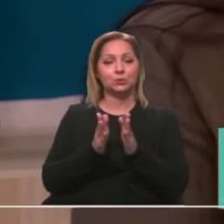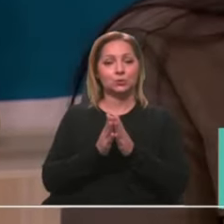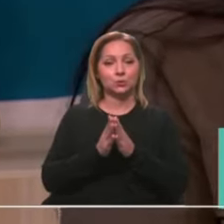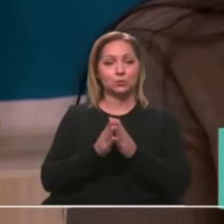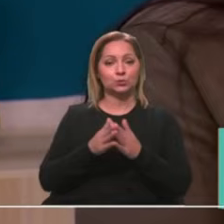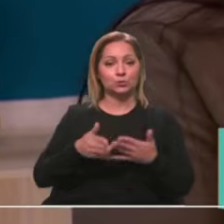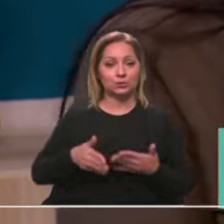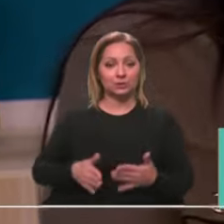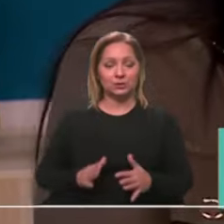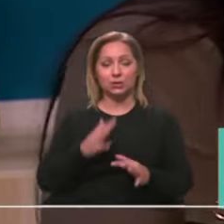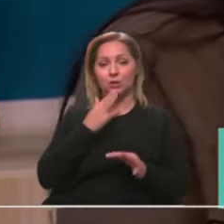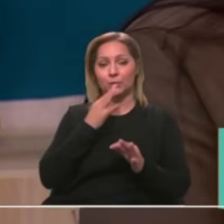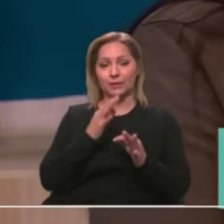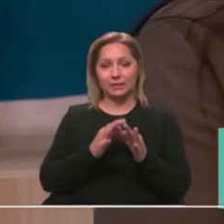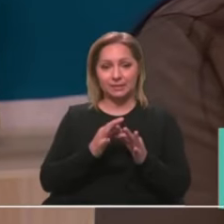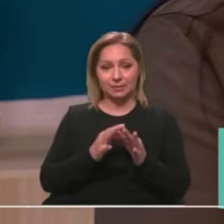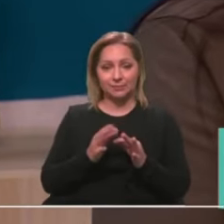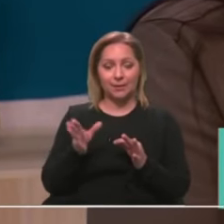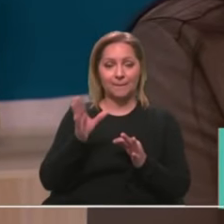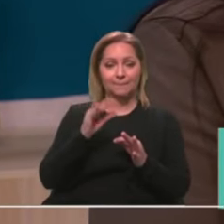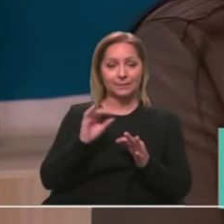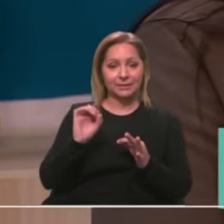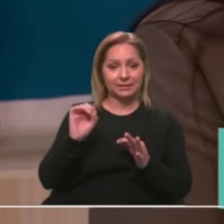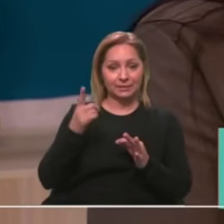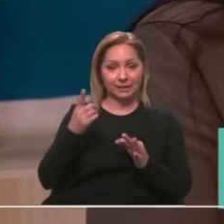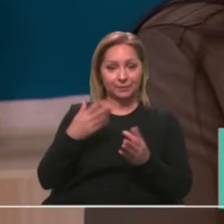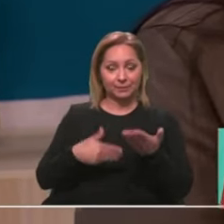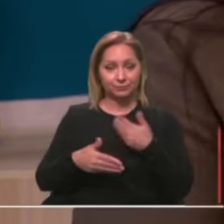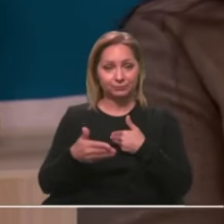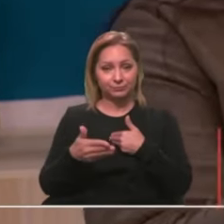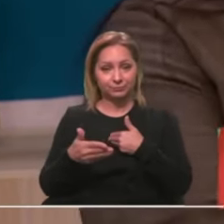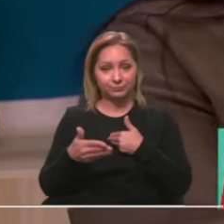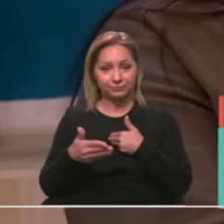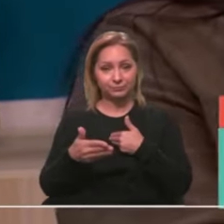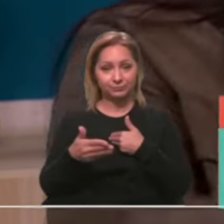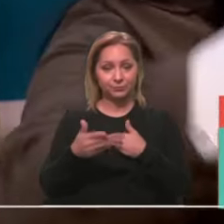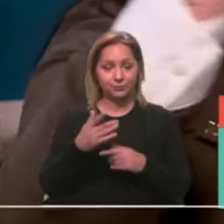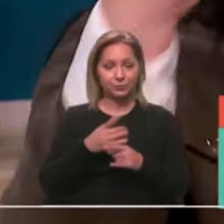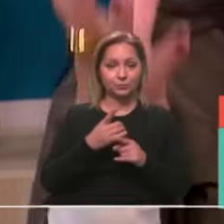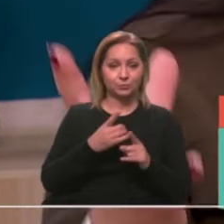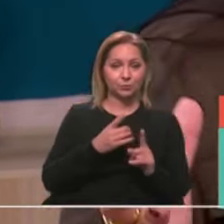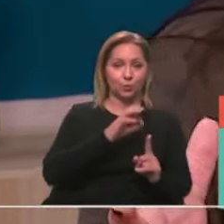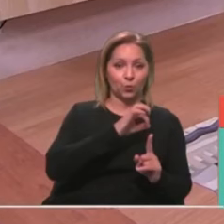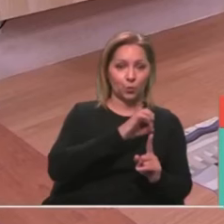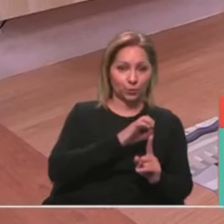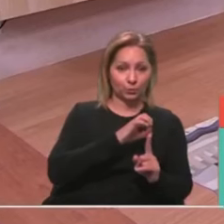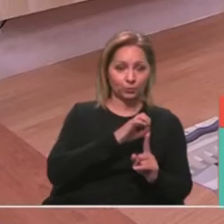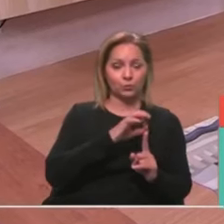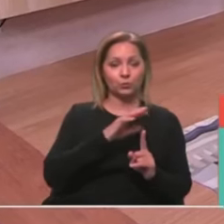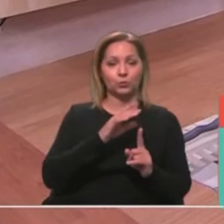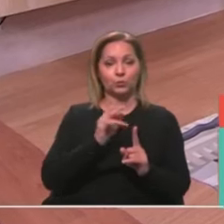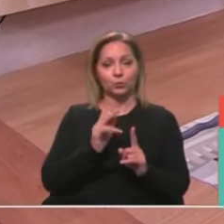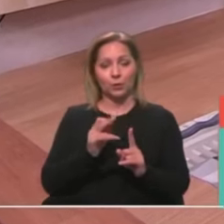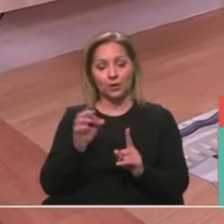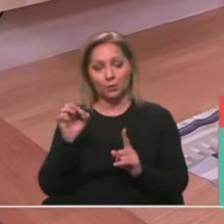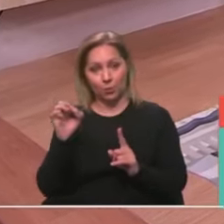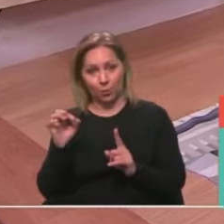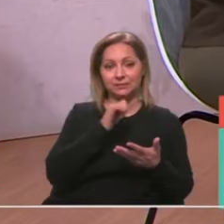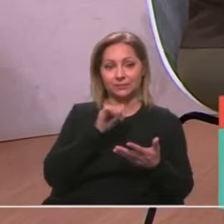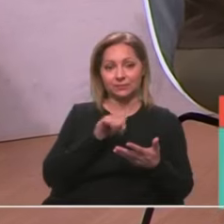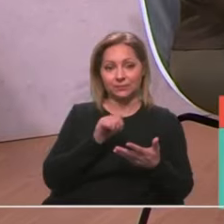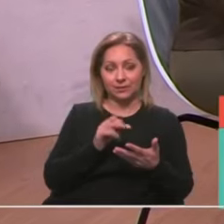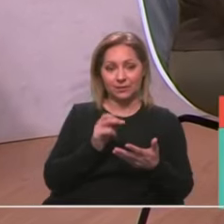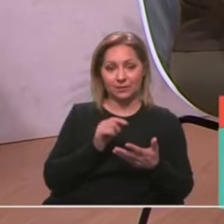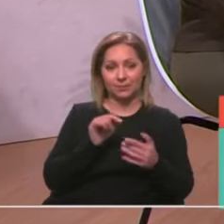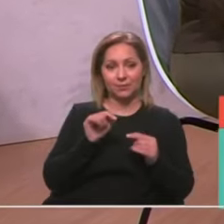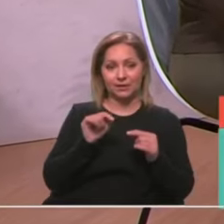setembro vão ter muito mais rapidamente o retorno das ações, porque está no 8, a vibrar no ano mais alto. Sejam boas ou más. Boas ou más. Pois. Okay.